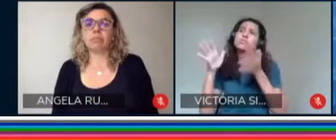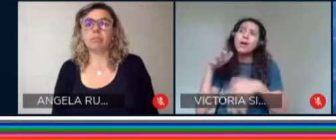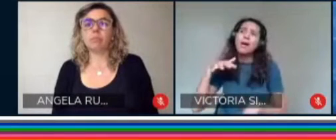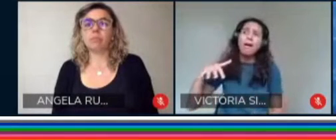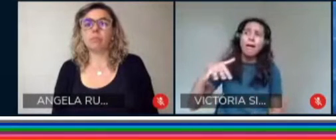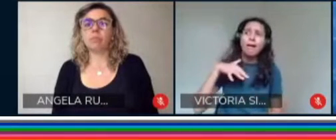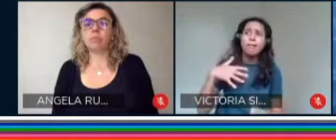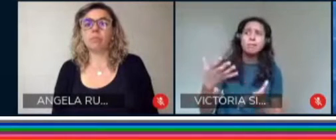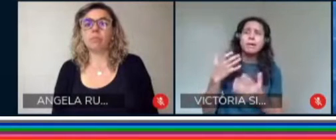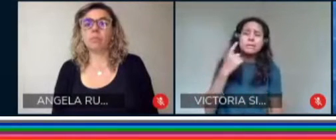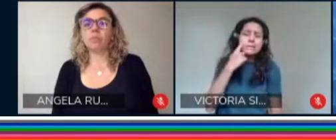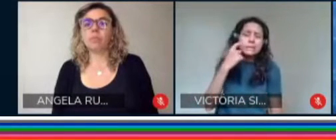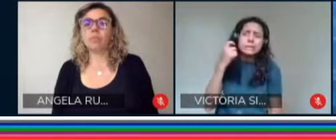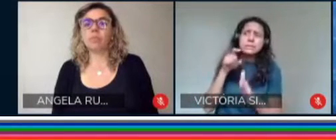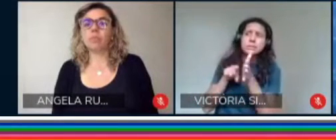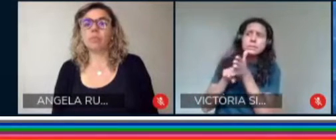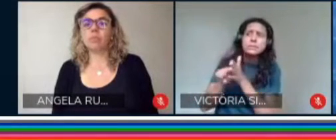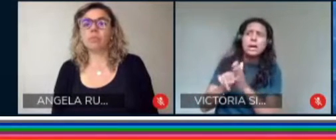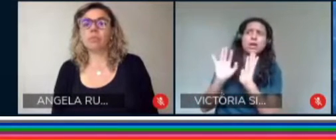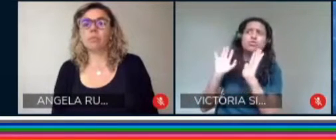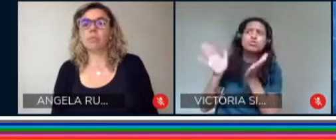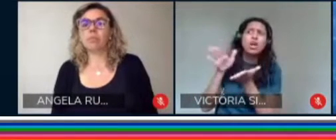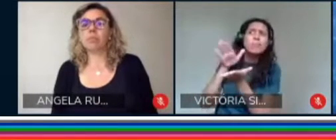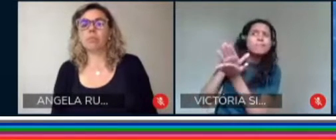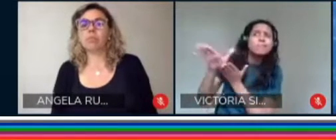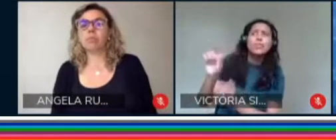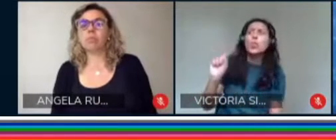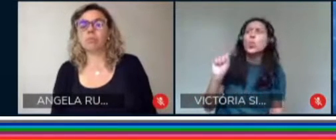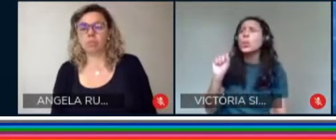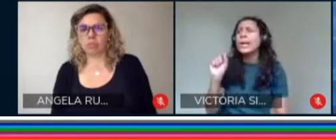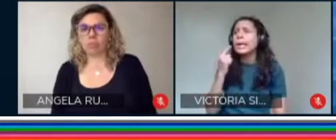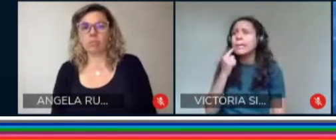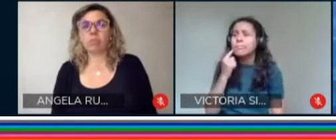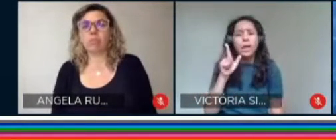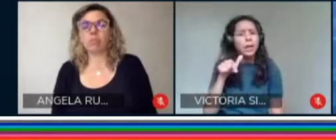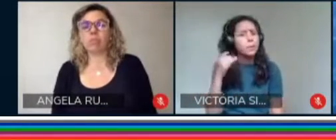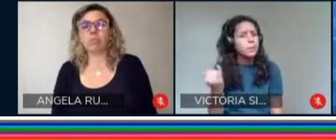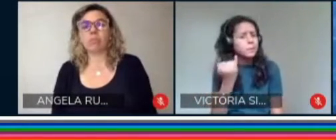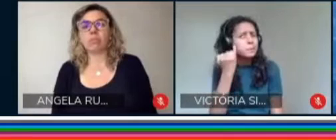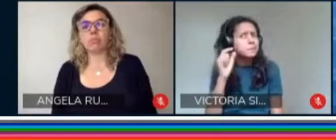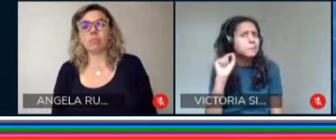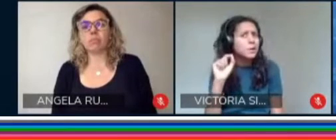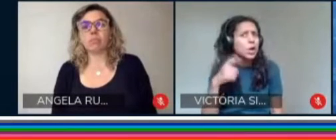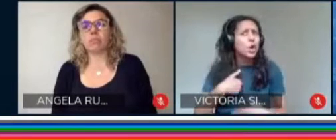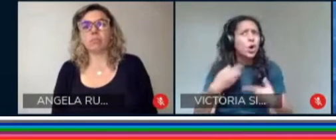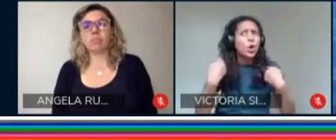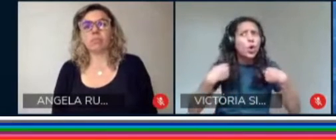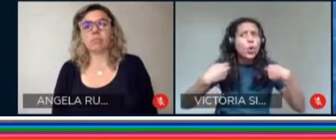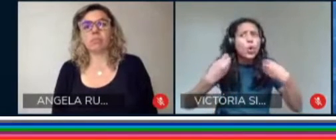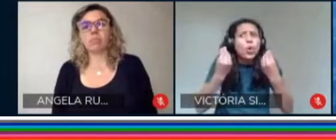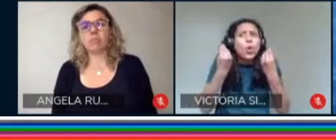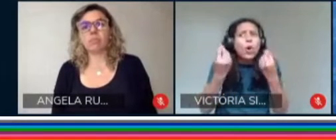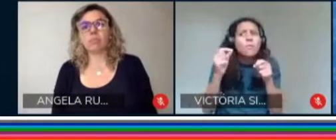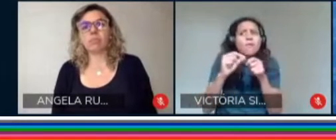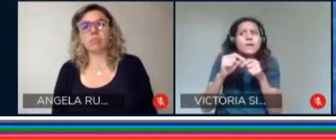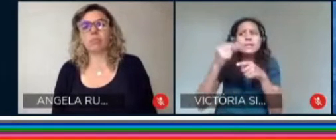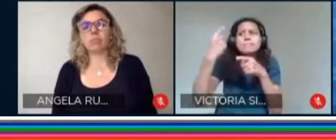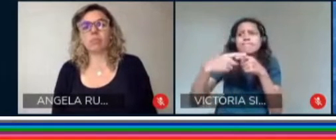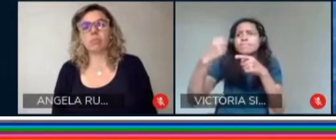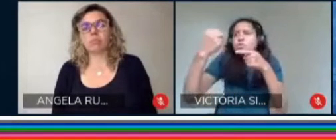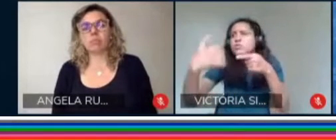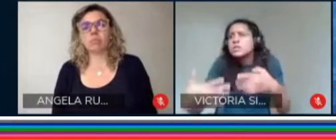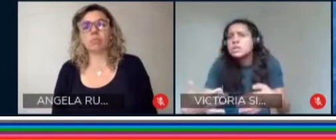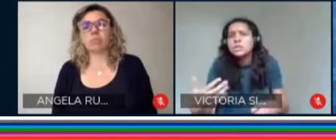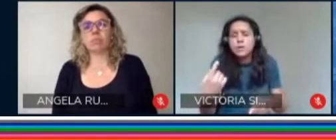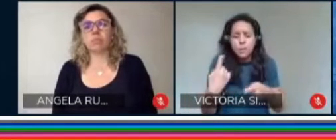que eu quero saber, qual é a relevância, como é que eu justifico isso que eu quero saber, por que eu estou fazendo